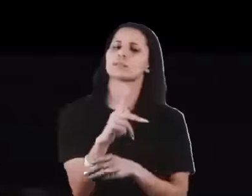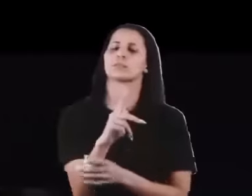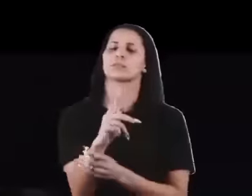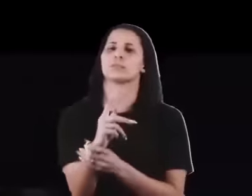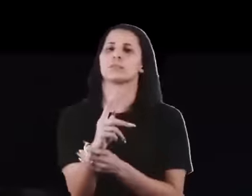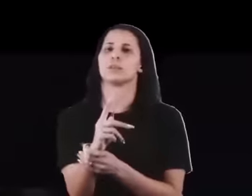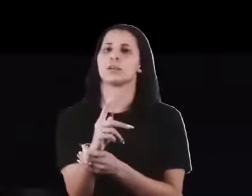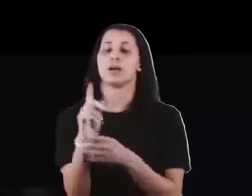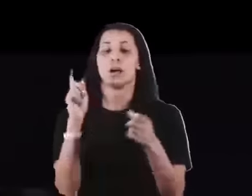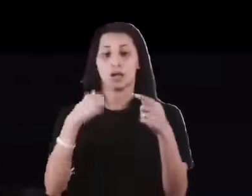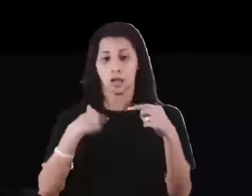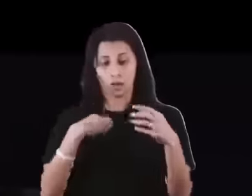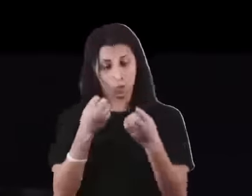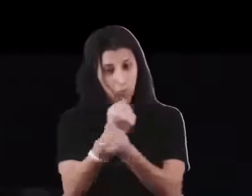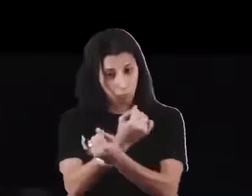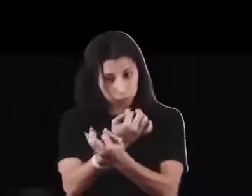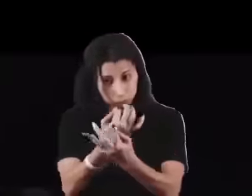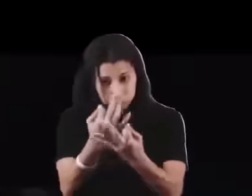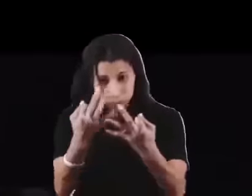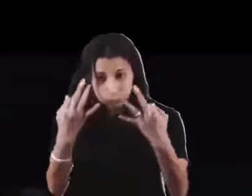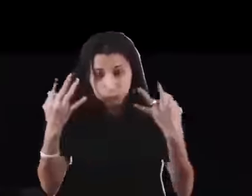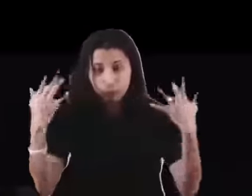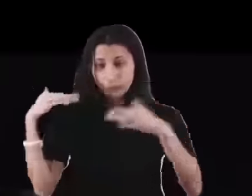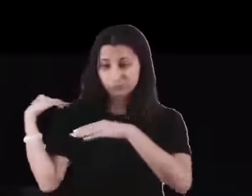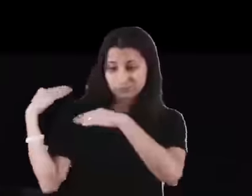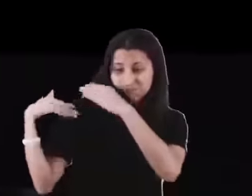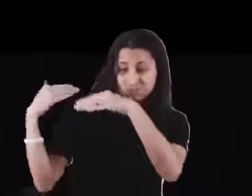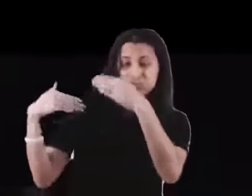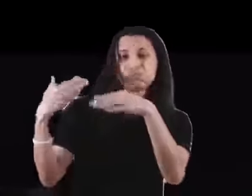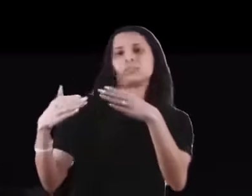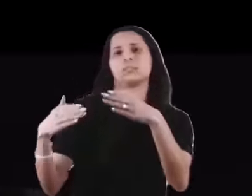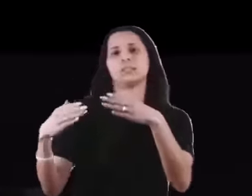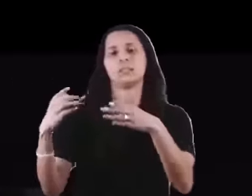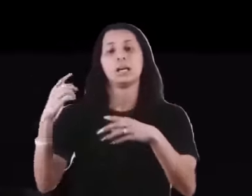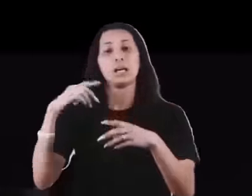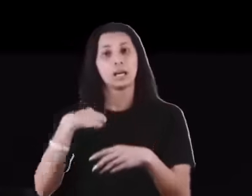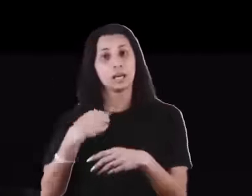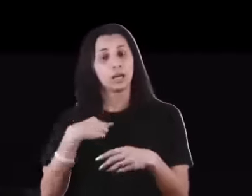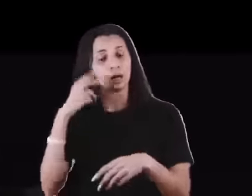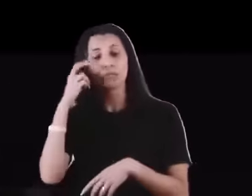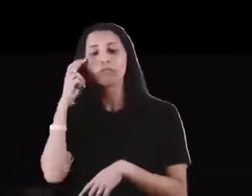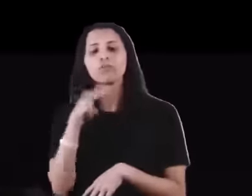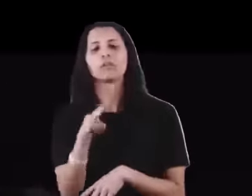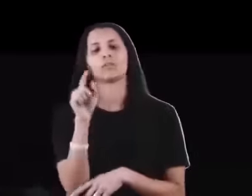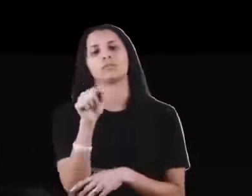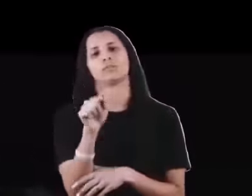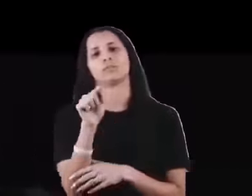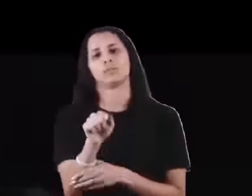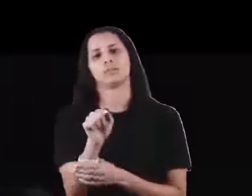vamos explicar seus descendentes h eu enxergo você